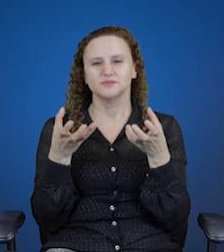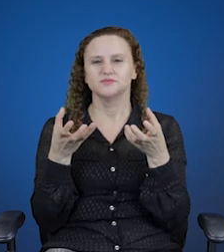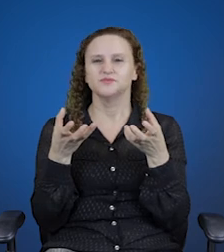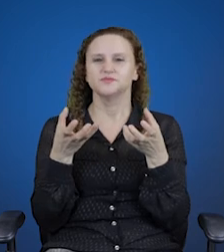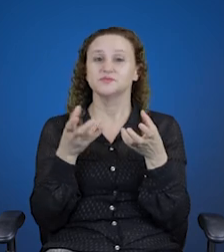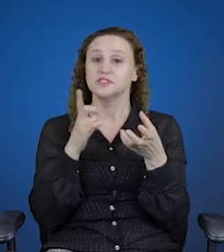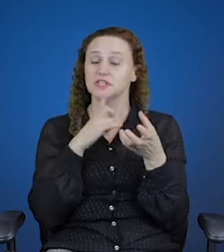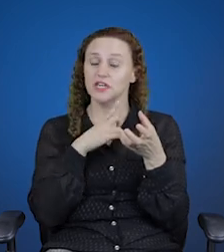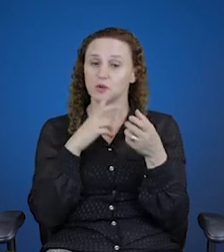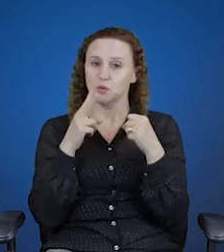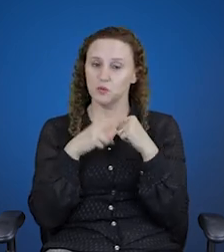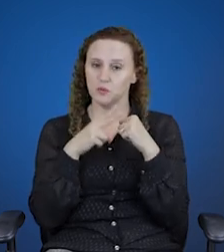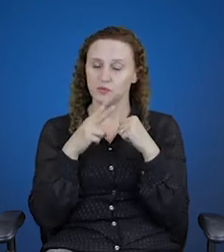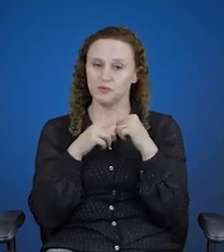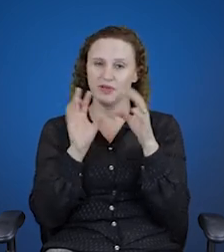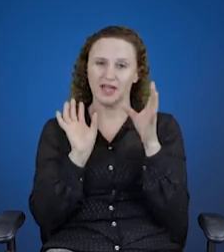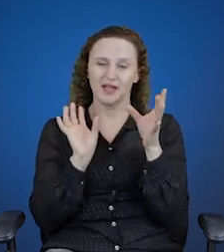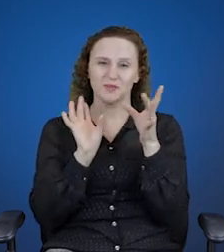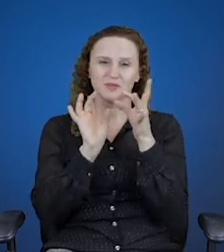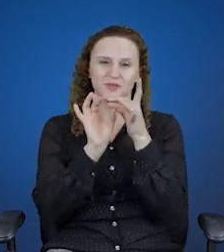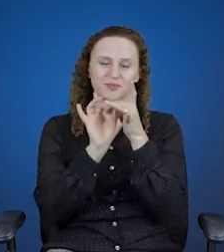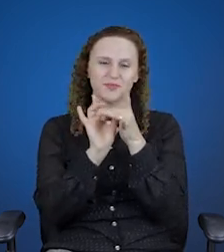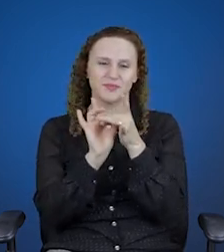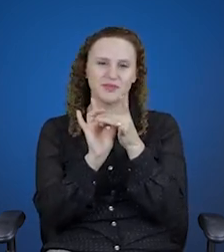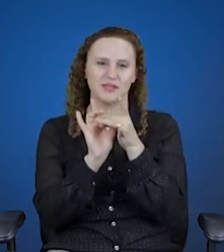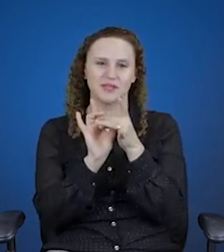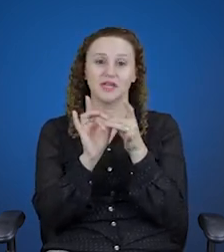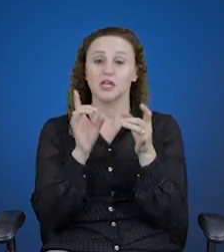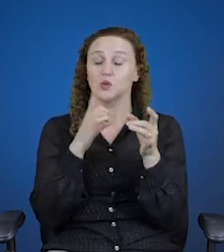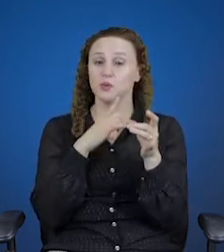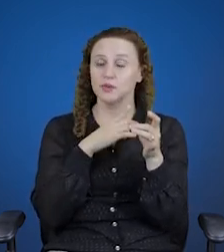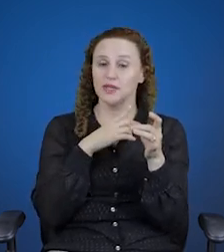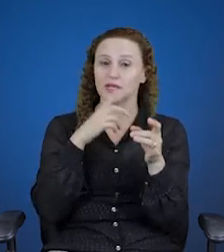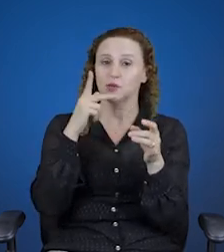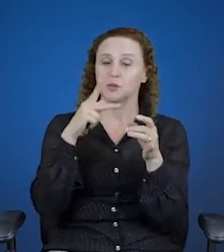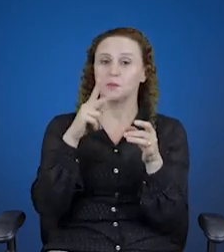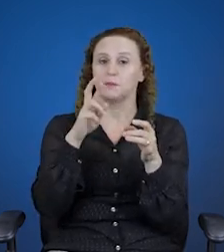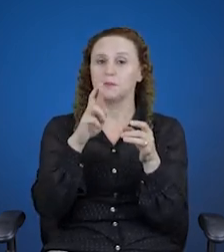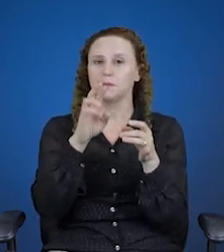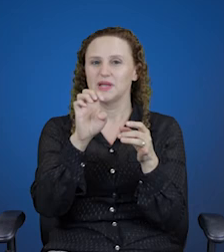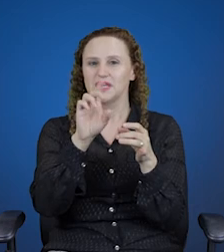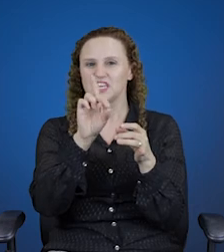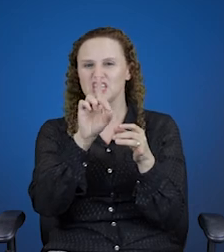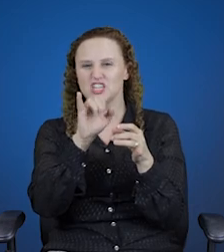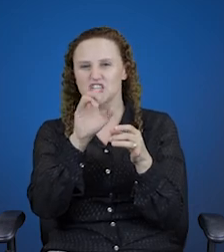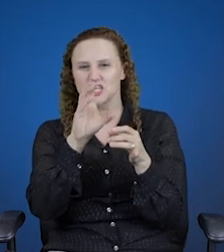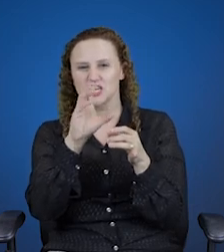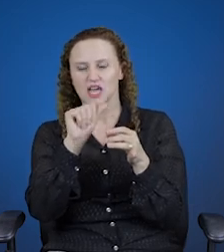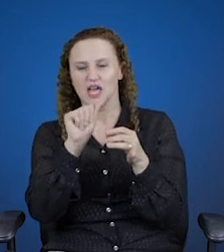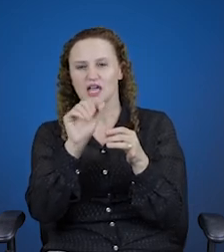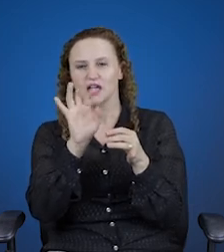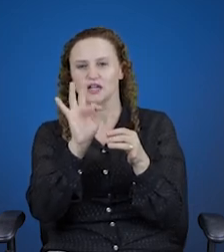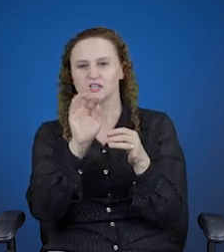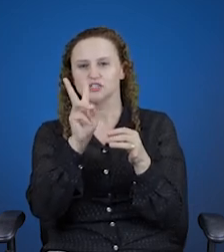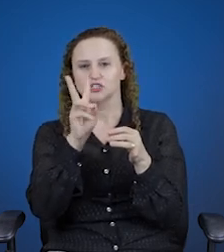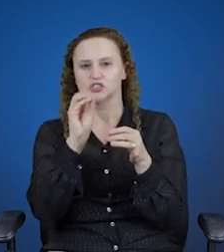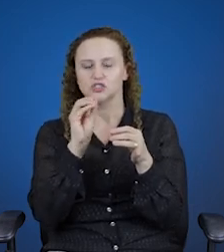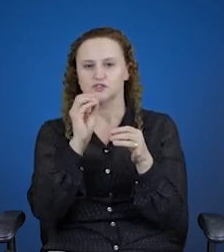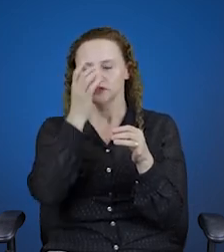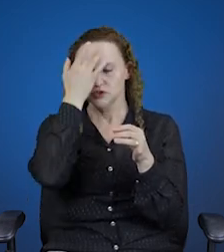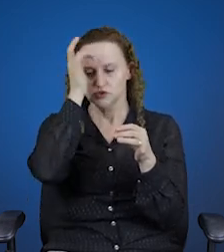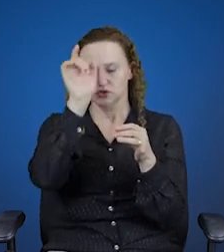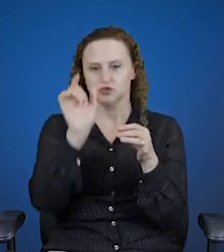aqui aqui quando eu tenho um verbo de ligação eu vou ter automaticamente um predicativo do sujeito eo